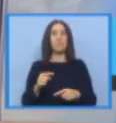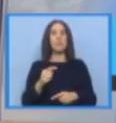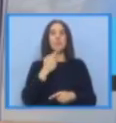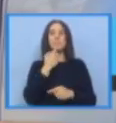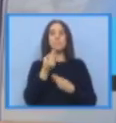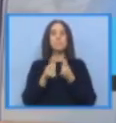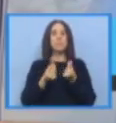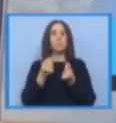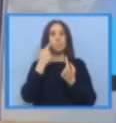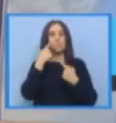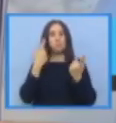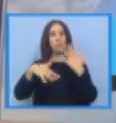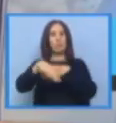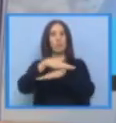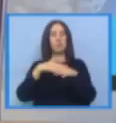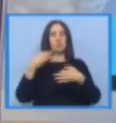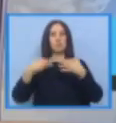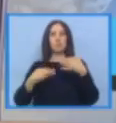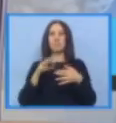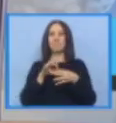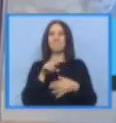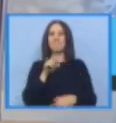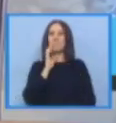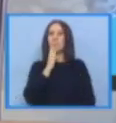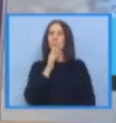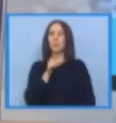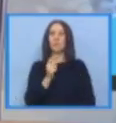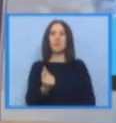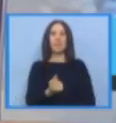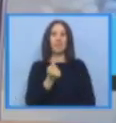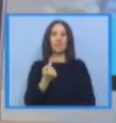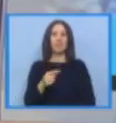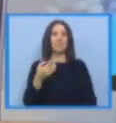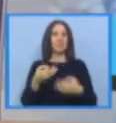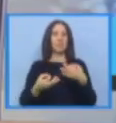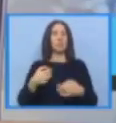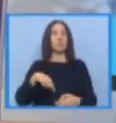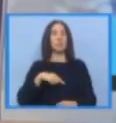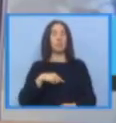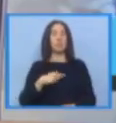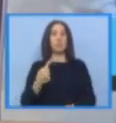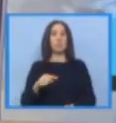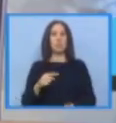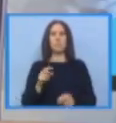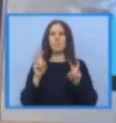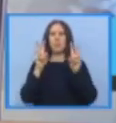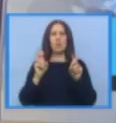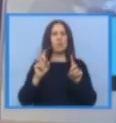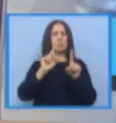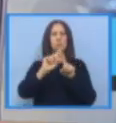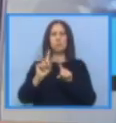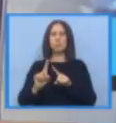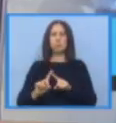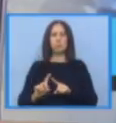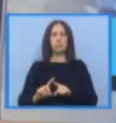percepção pública sobre a justiça passa muito por aí, pela lentidão da justiça. E nós temos vários casos que